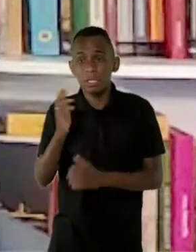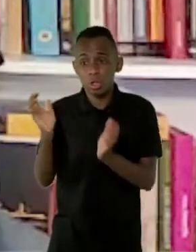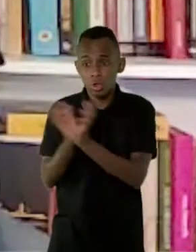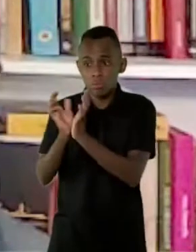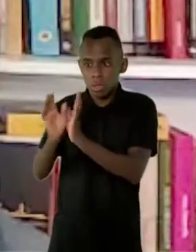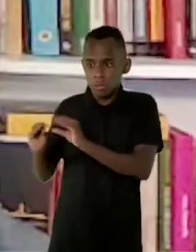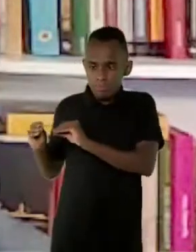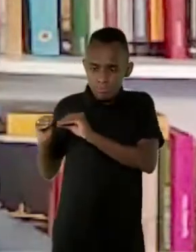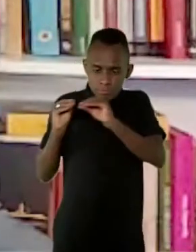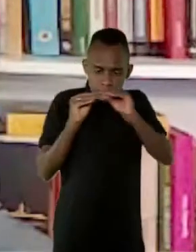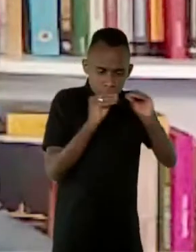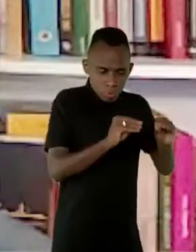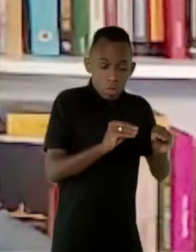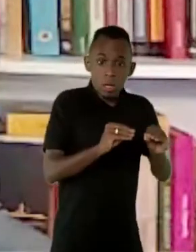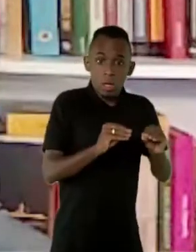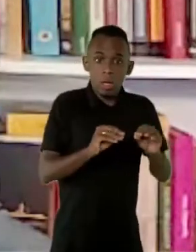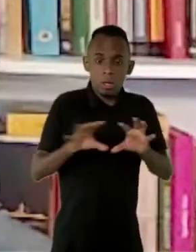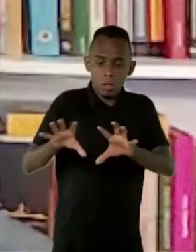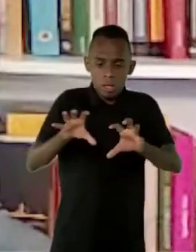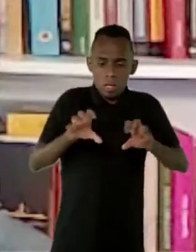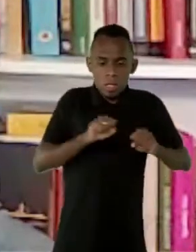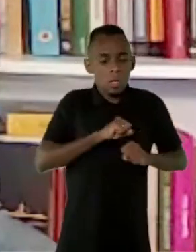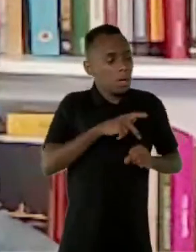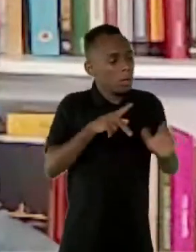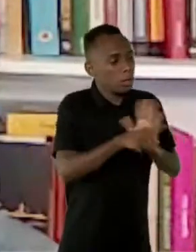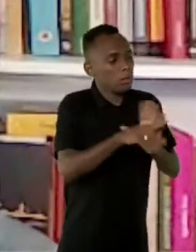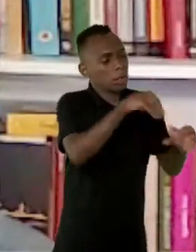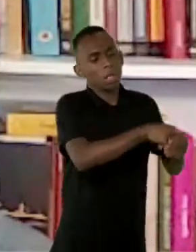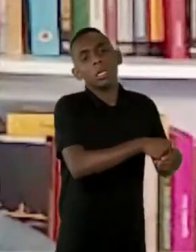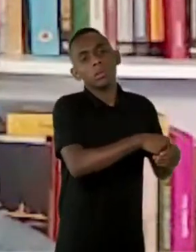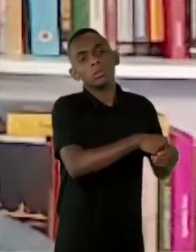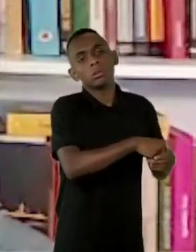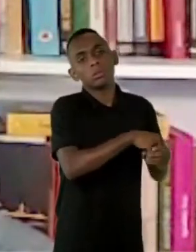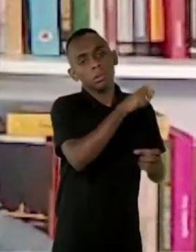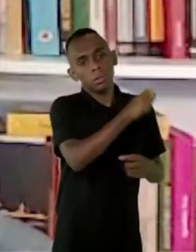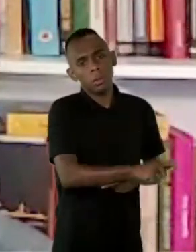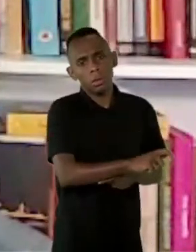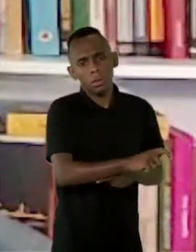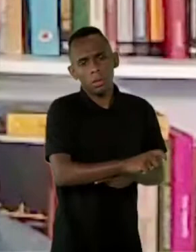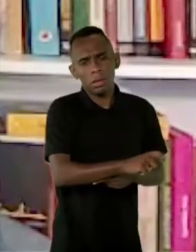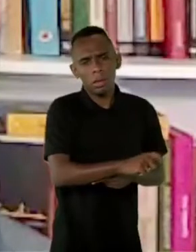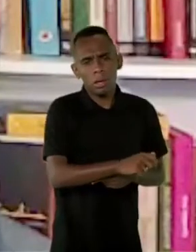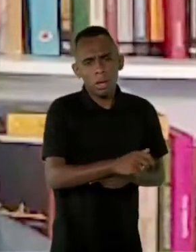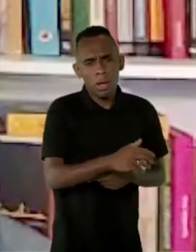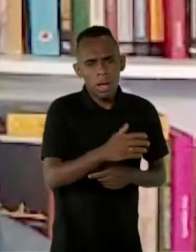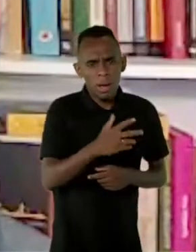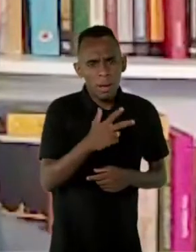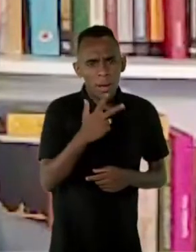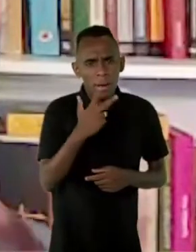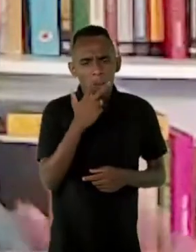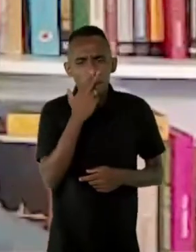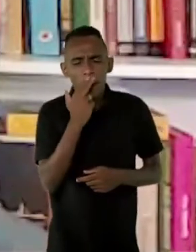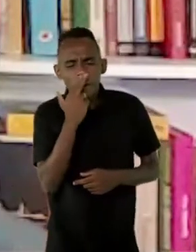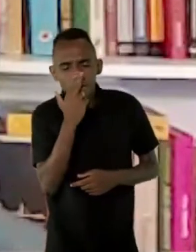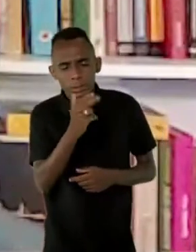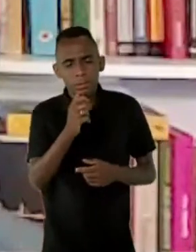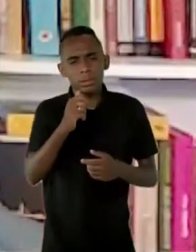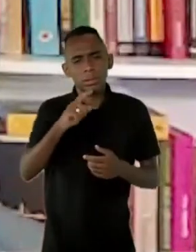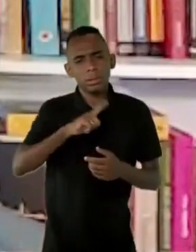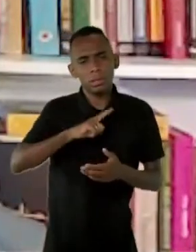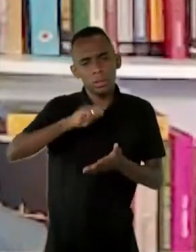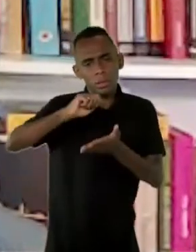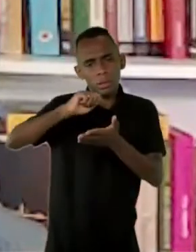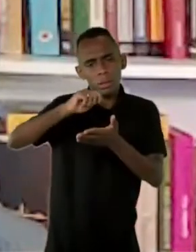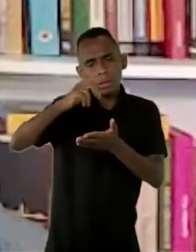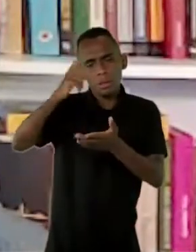dicção que as pessoas às vezes não entendem isso. Acho que a Carolina escreve errado. Mas há uma dicção em Carolina, primeiro,